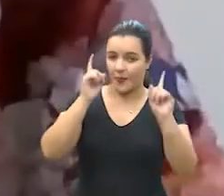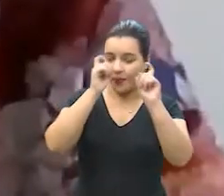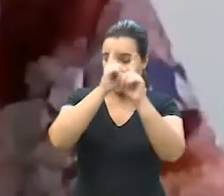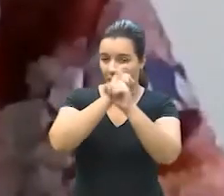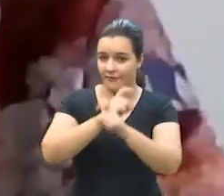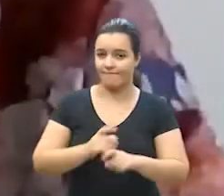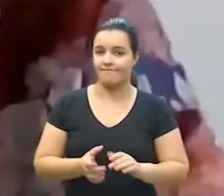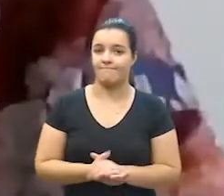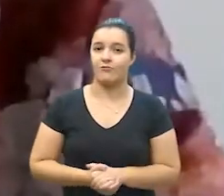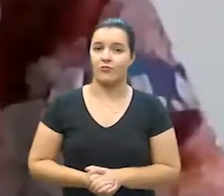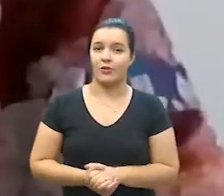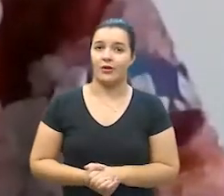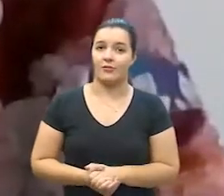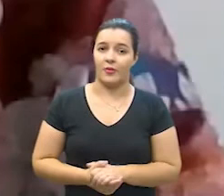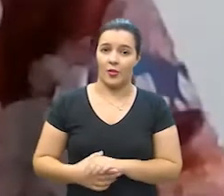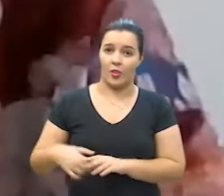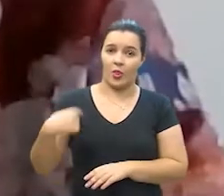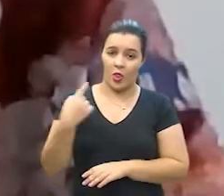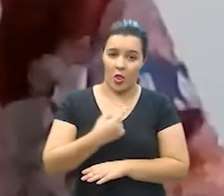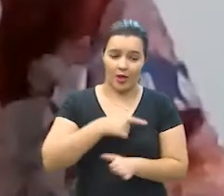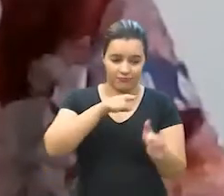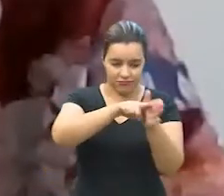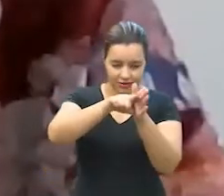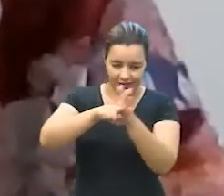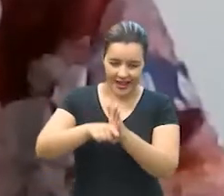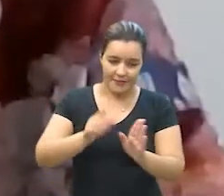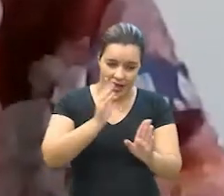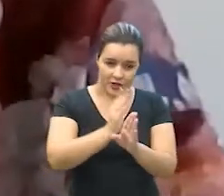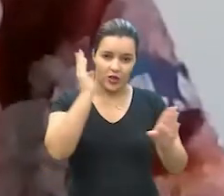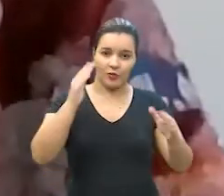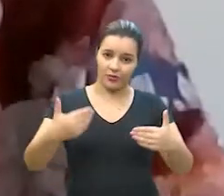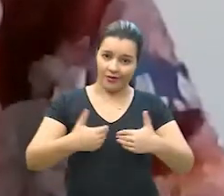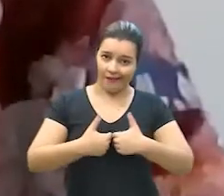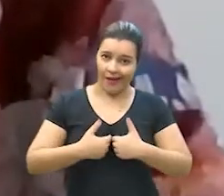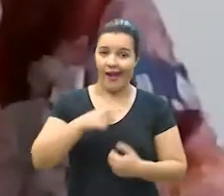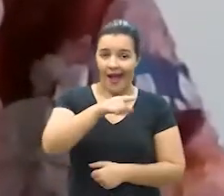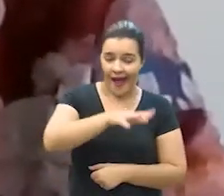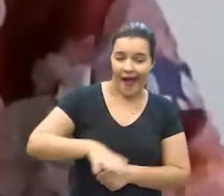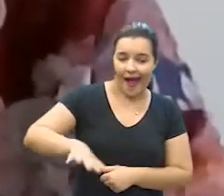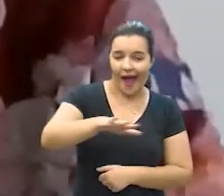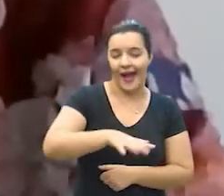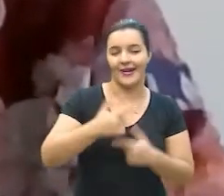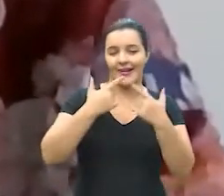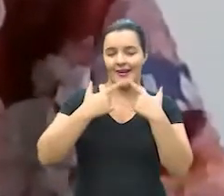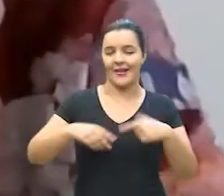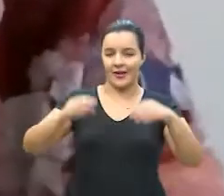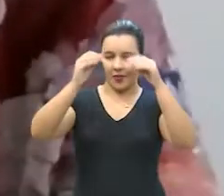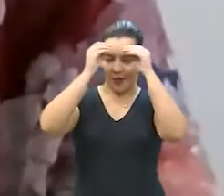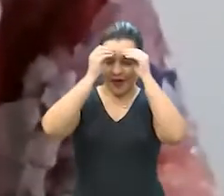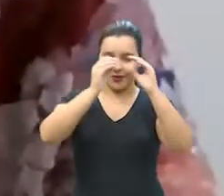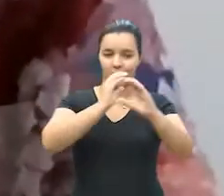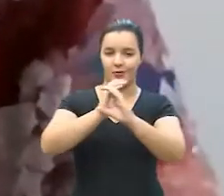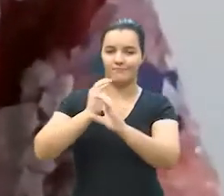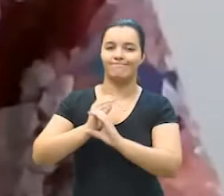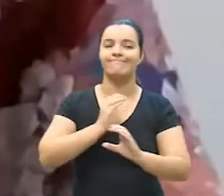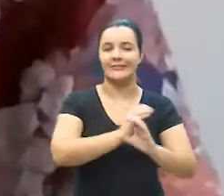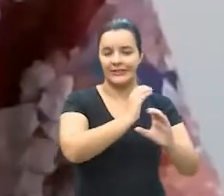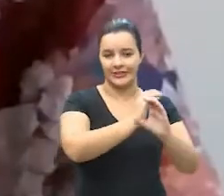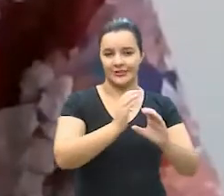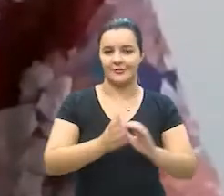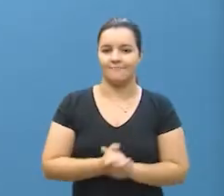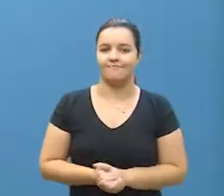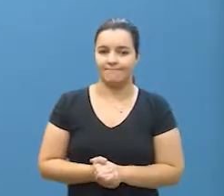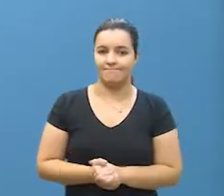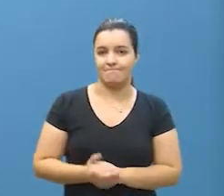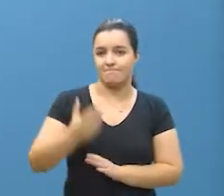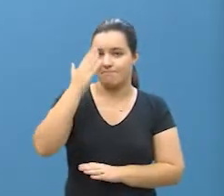dos critérios diagnóstico, né? Um dos critérios no diagnóstico do autismo e um dos critérios para o prognóstico